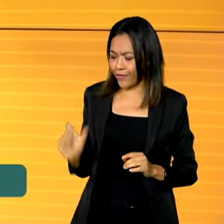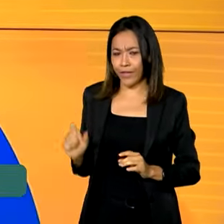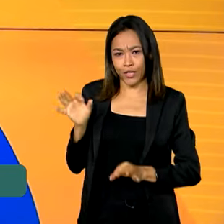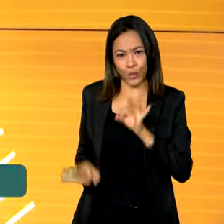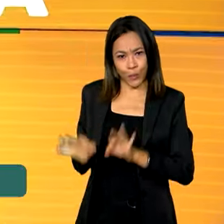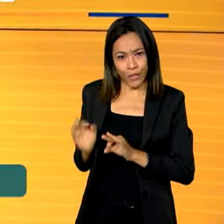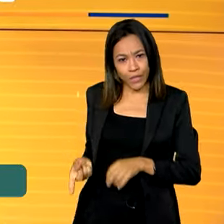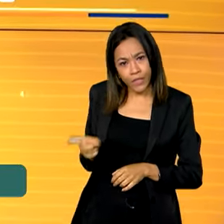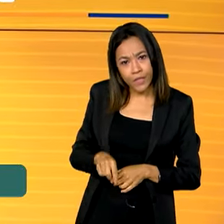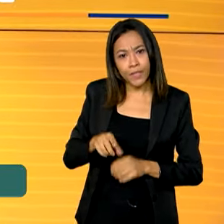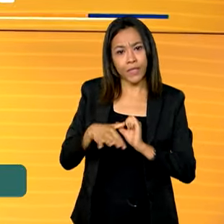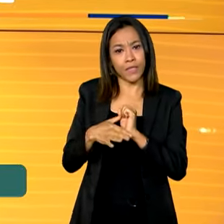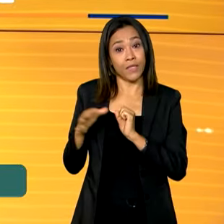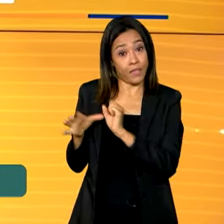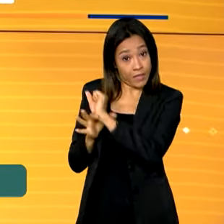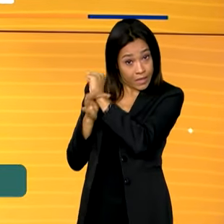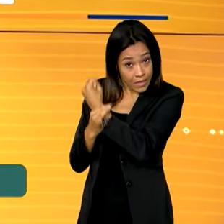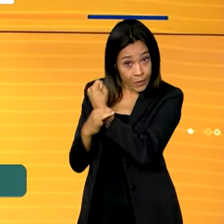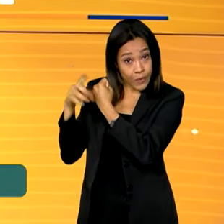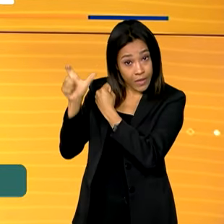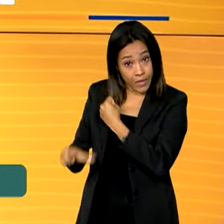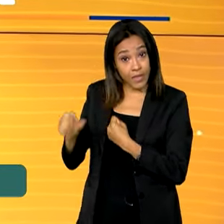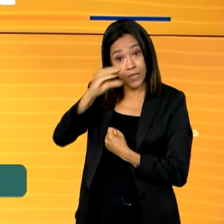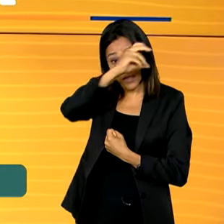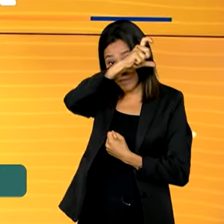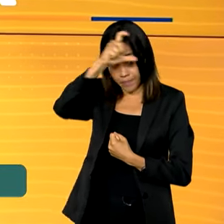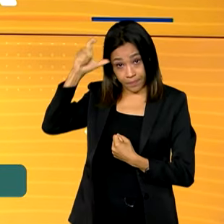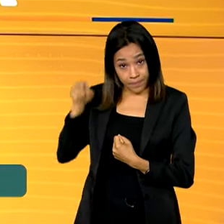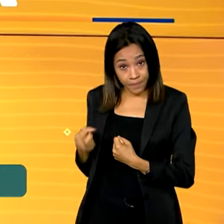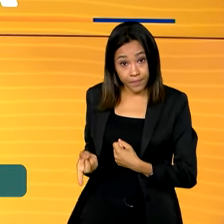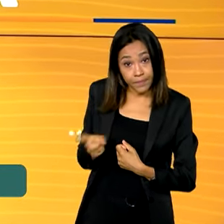e Segurança Pública, Ricardo Lewandowski, e